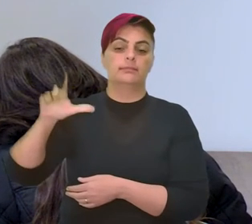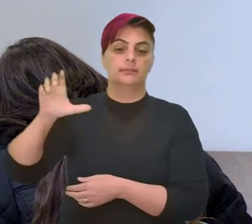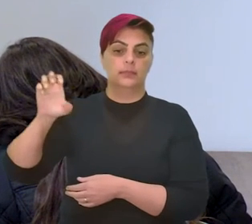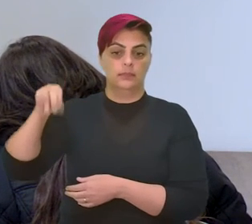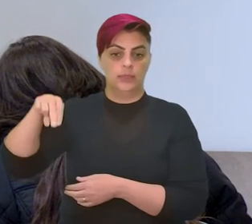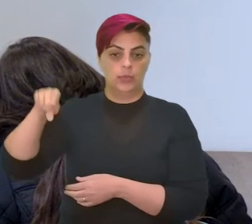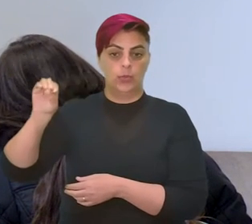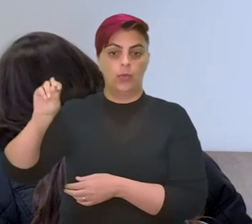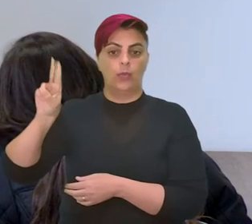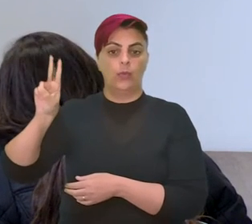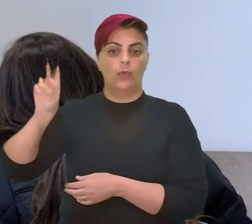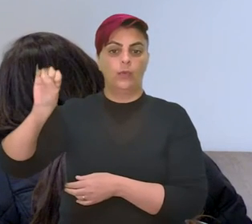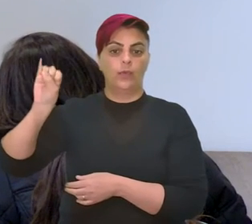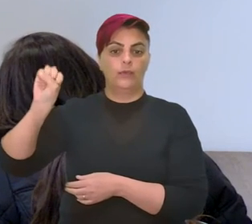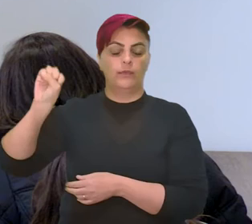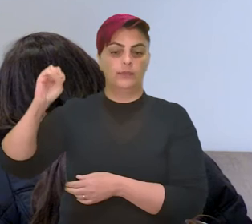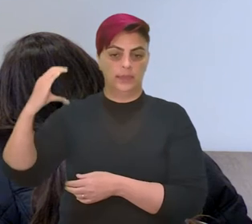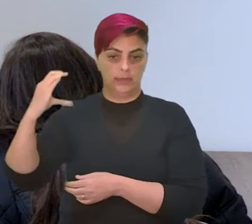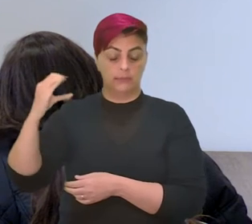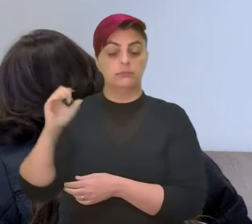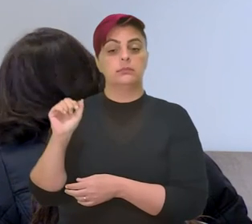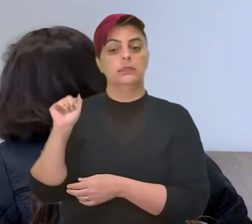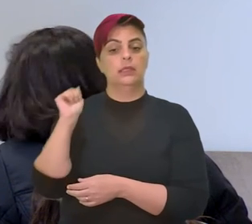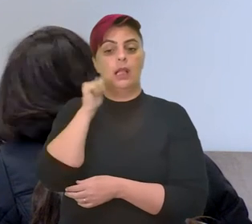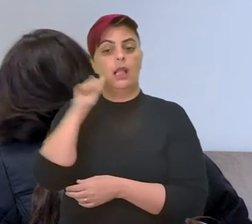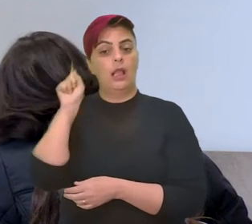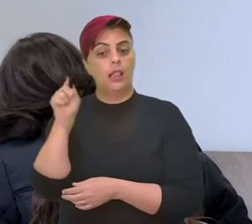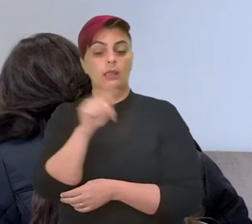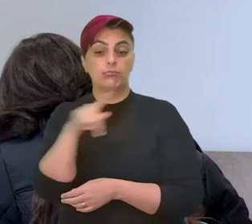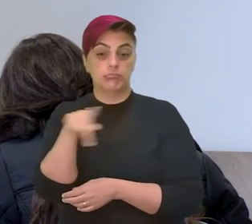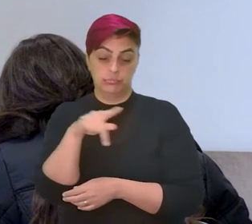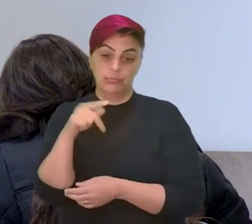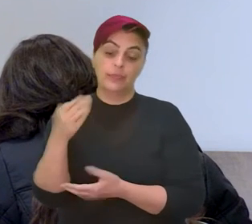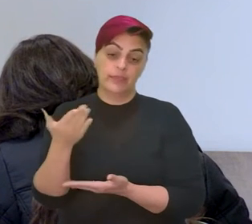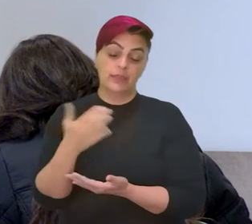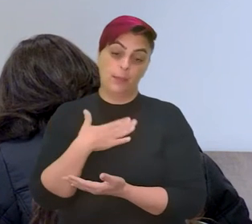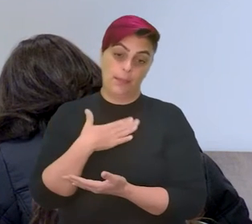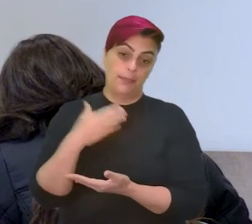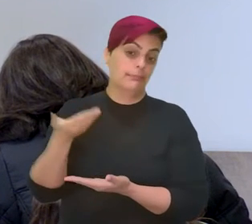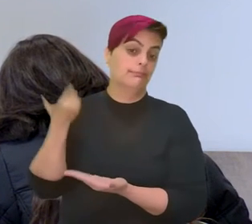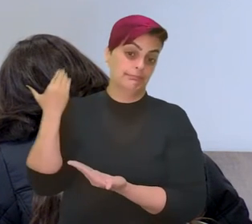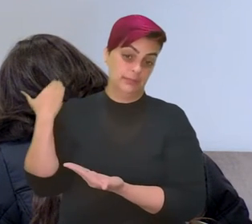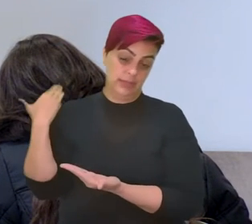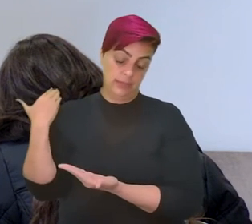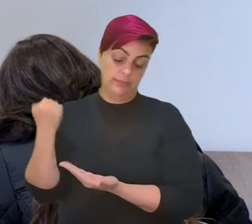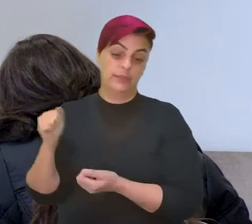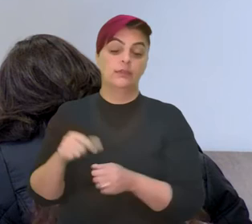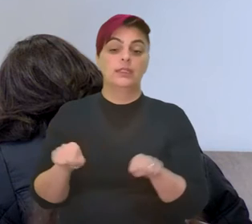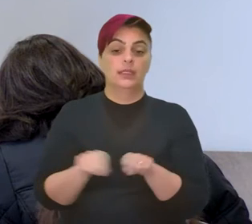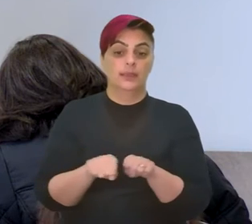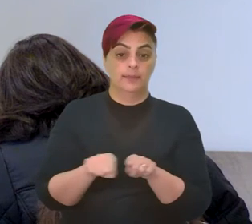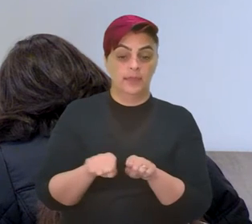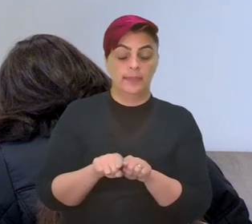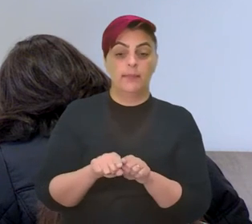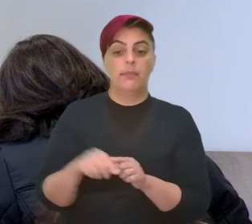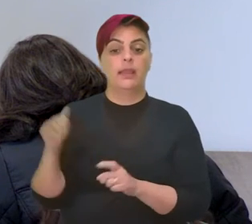foi minha professora de Antropologia 2 em 1994, na USP. E ela é autora da longa apresentação aos Argonautas dessa edição, além de